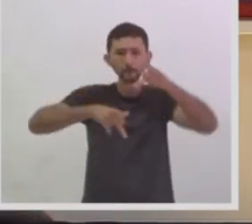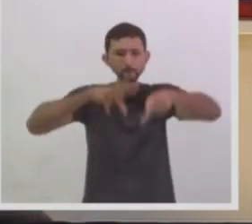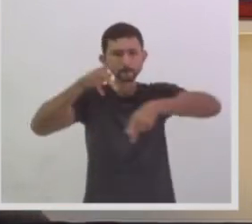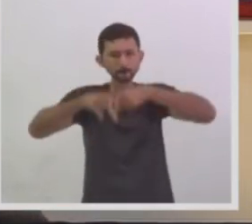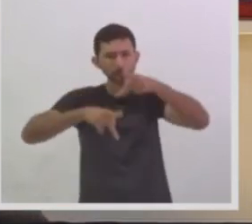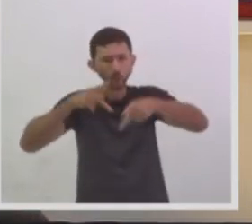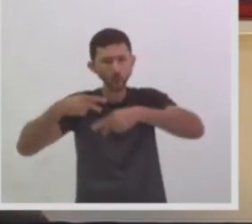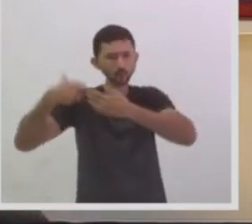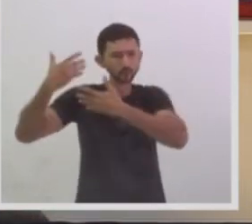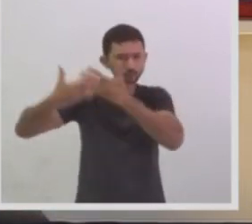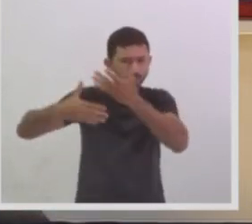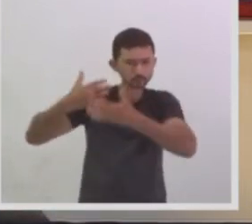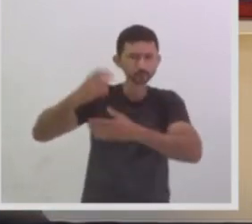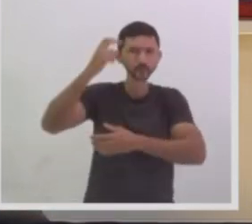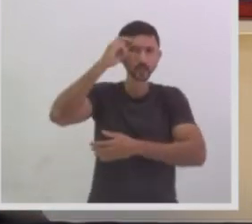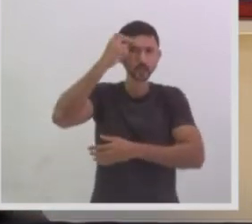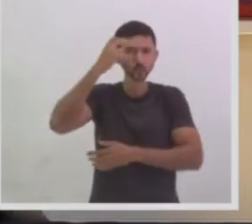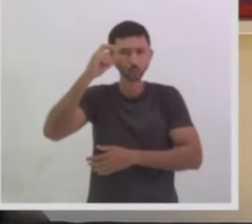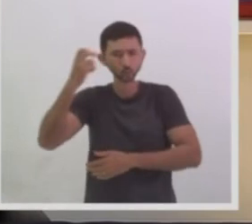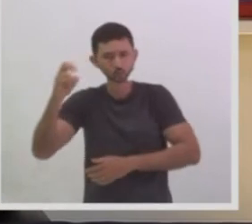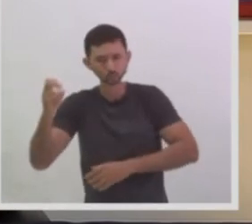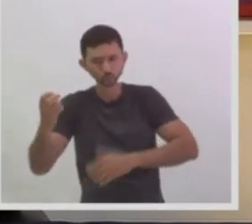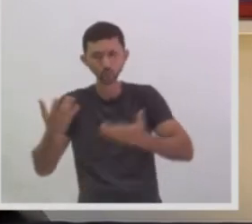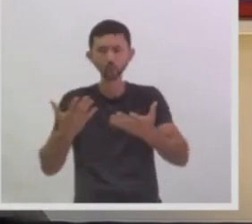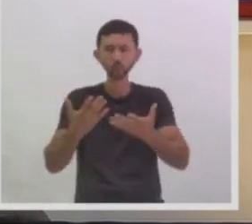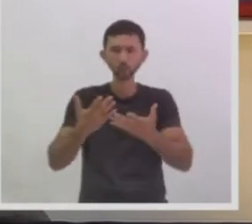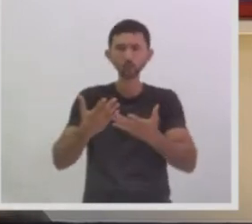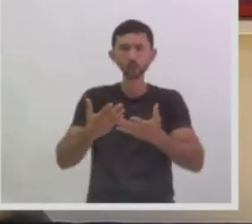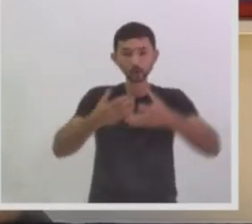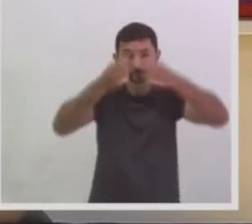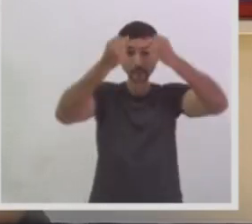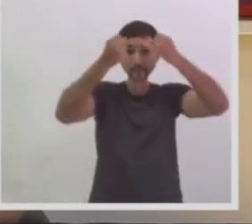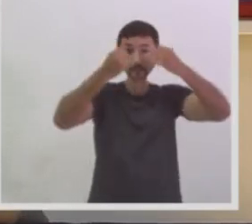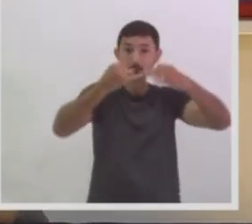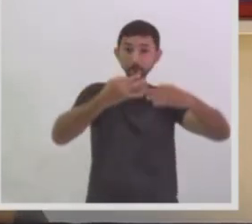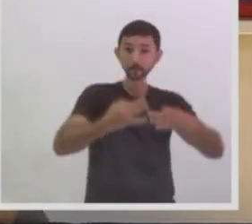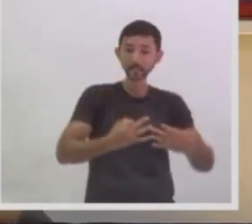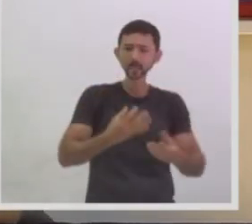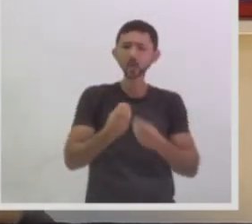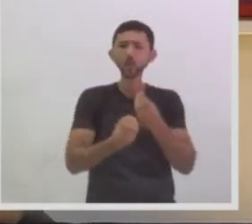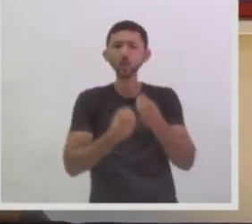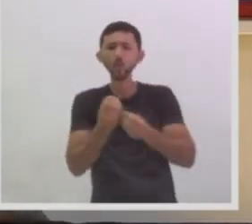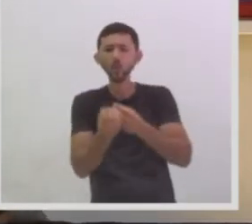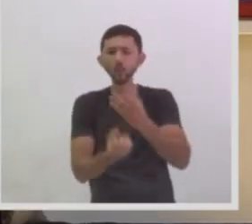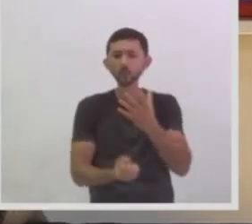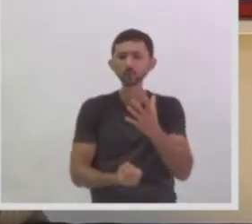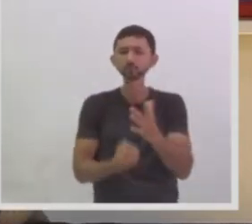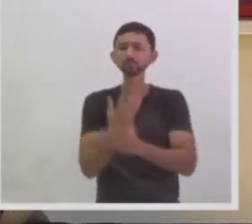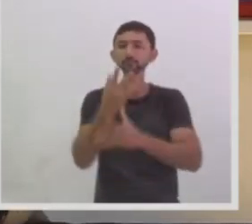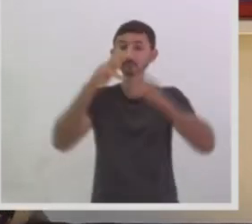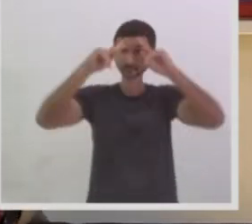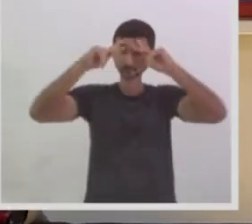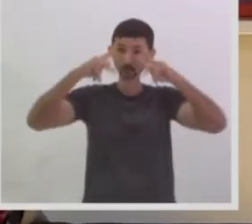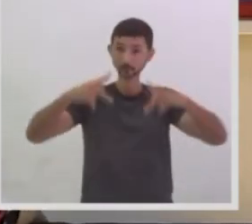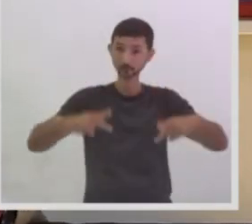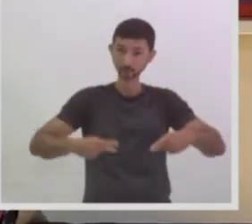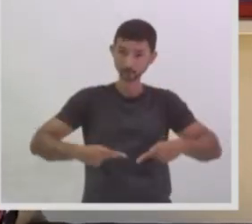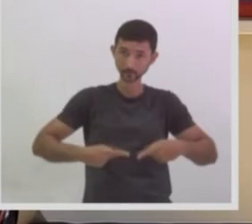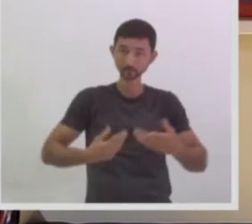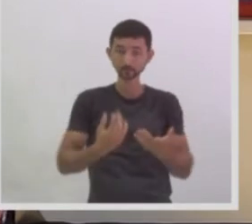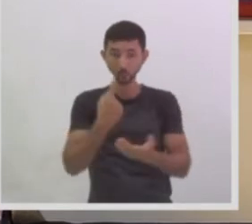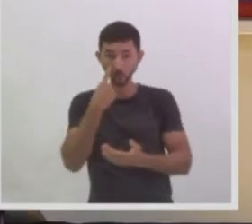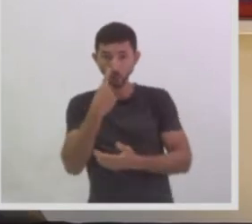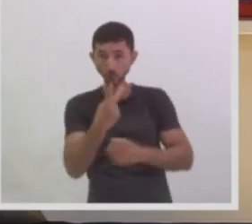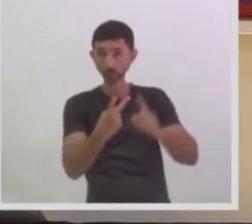todas as culturas, têm a sua forma de explicar o surgimento, a origem dos seres humanos? Vamos ver outro